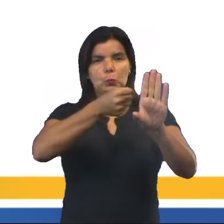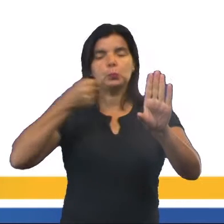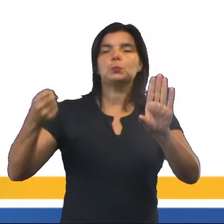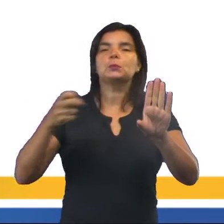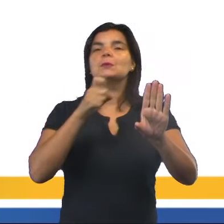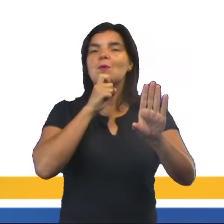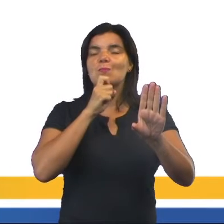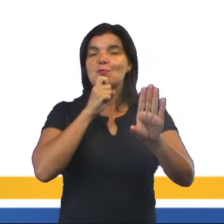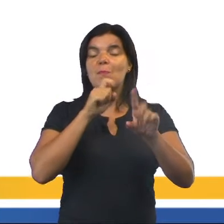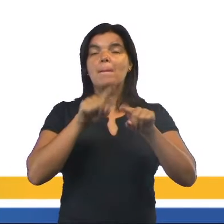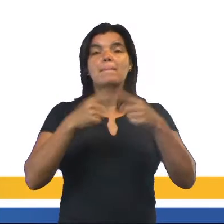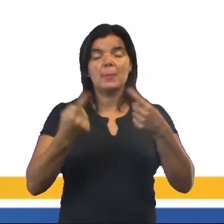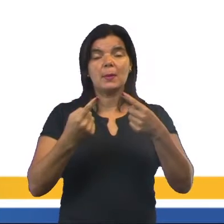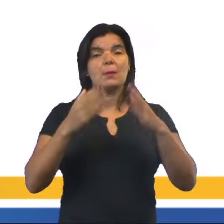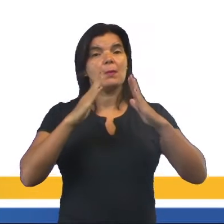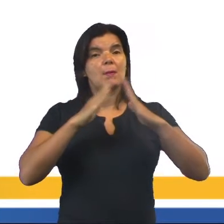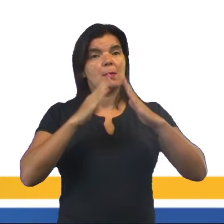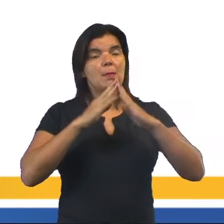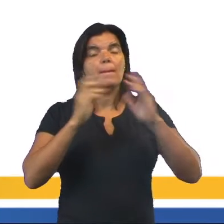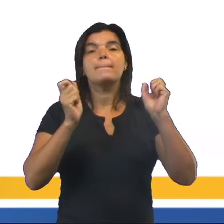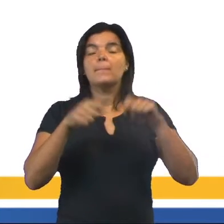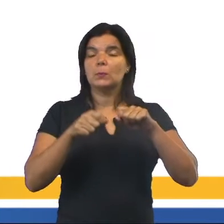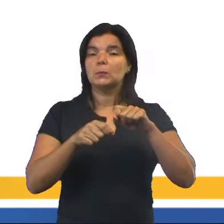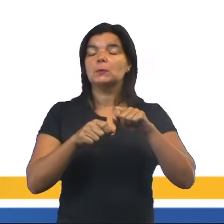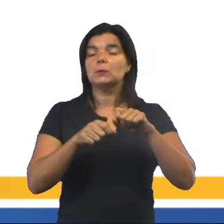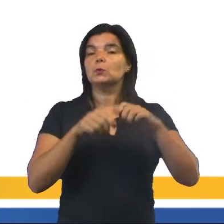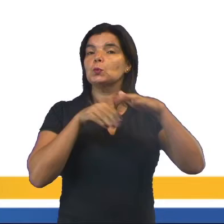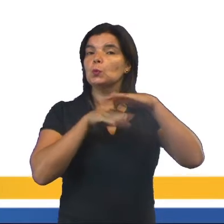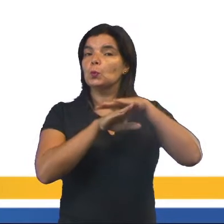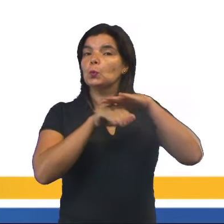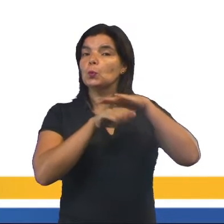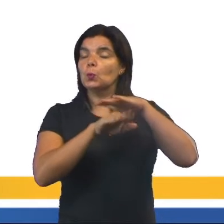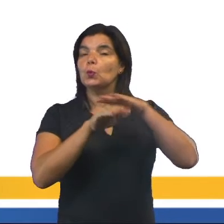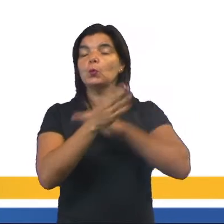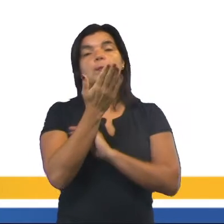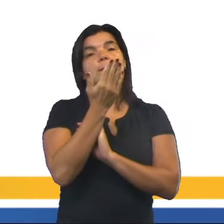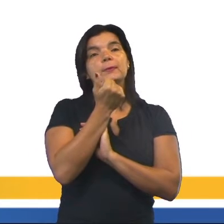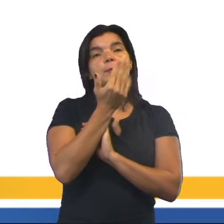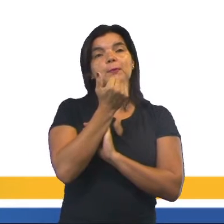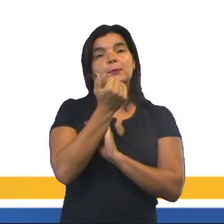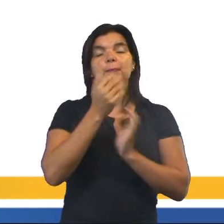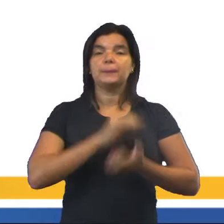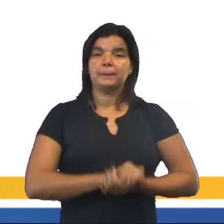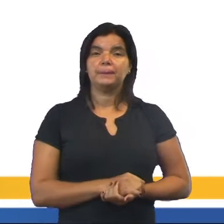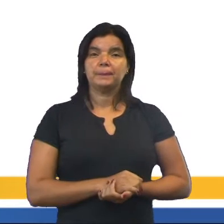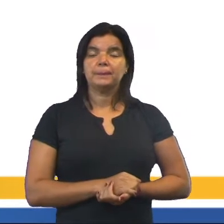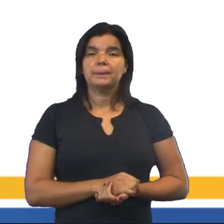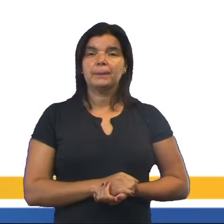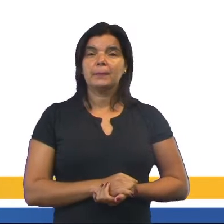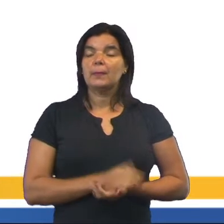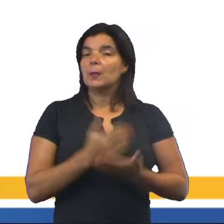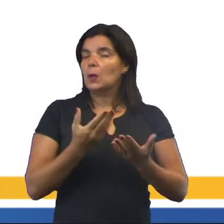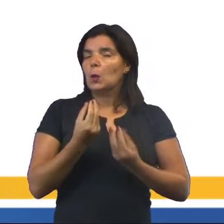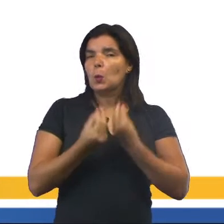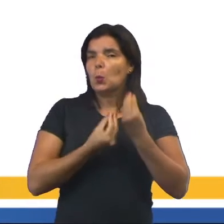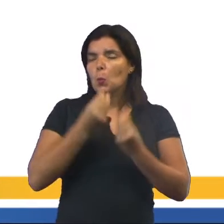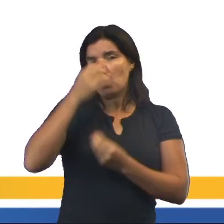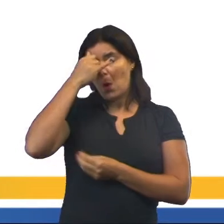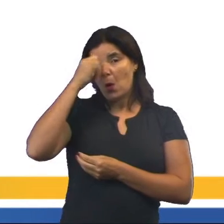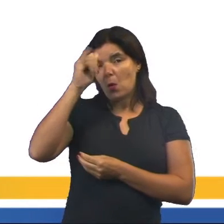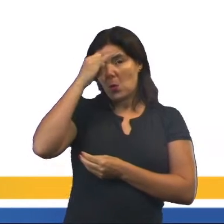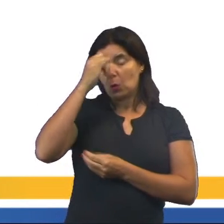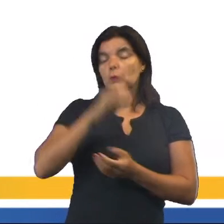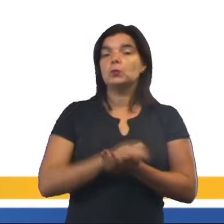trazia o gelo para que nas casas as pessoas conservassem os alimentos. E aí, com a